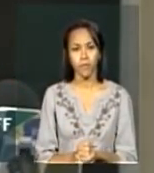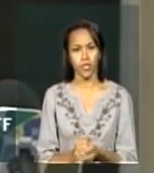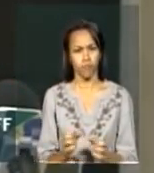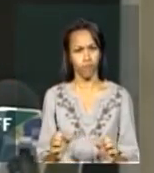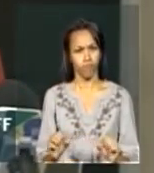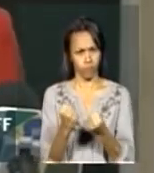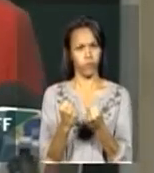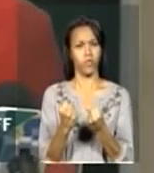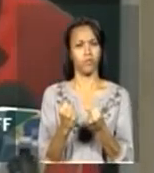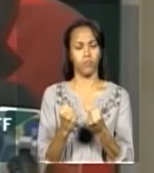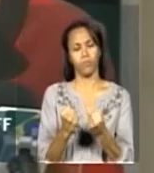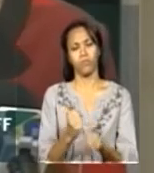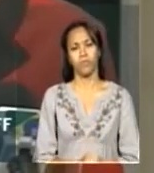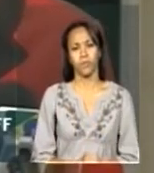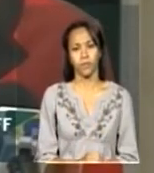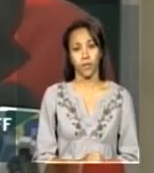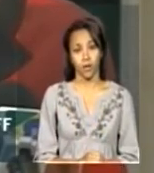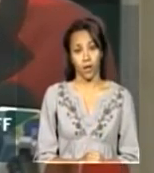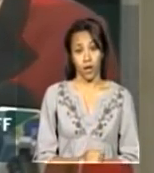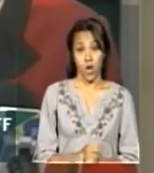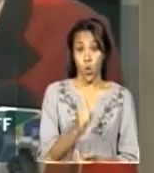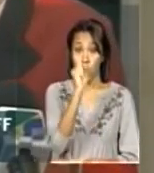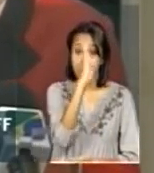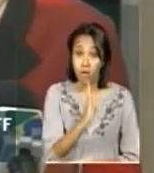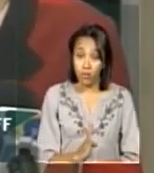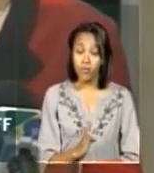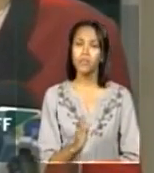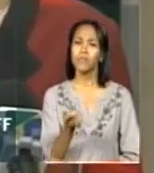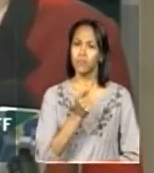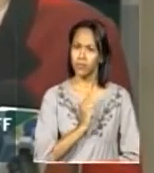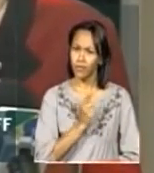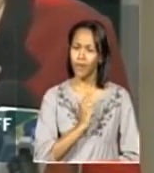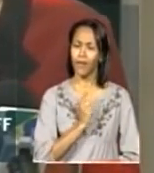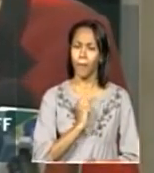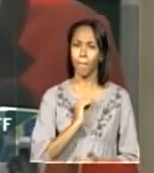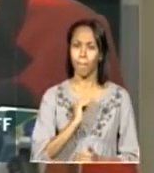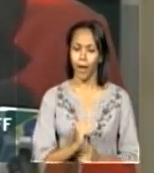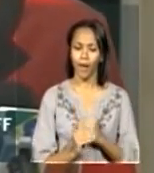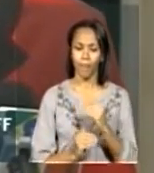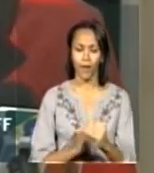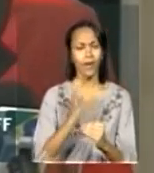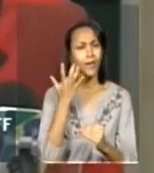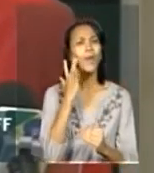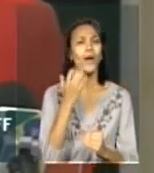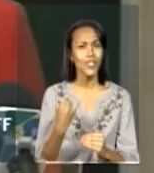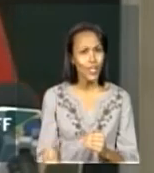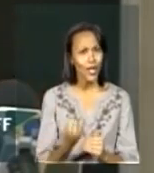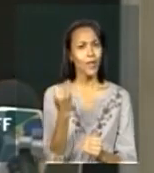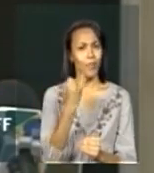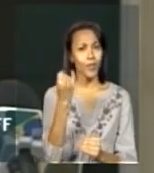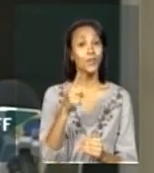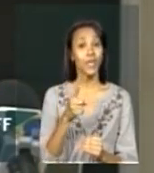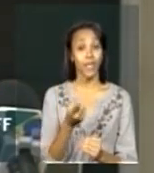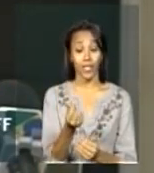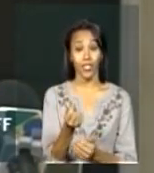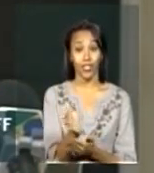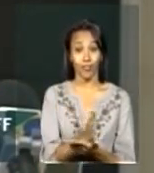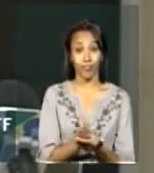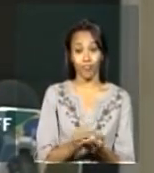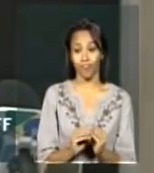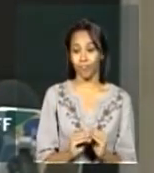sólido. E o Brasil tem um processo que eu acho muito importante, que é um processo de distribuição de